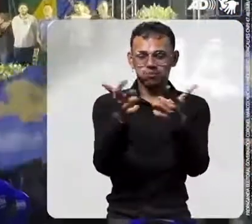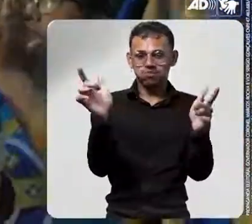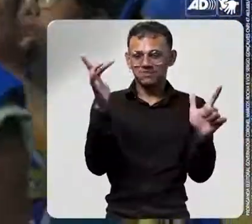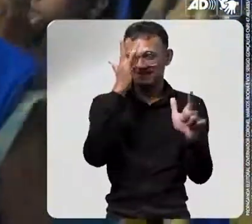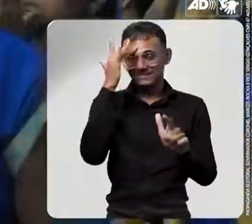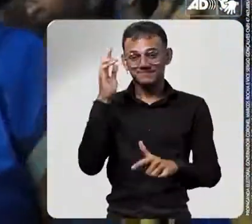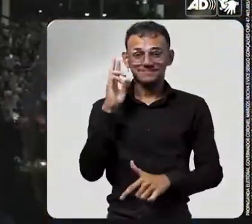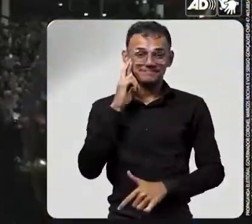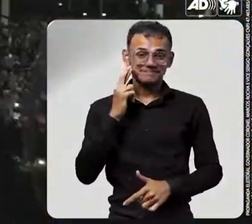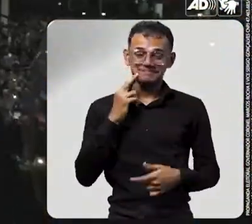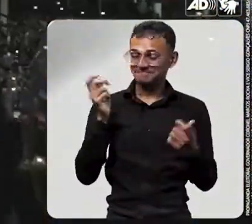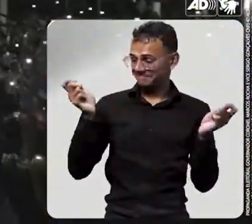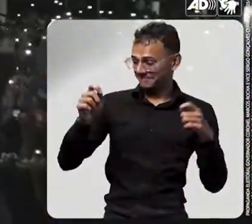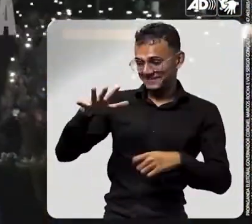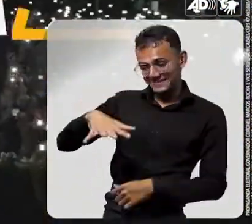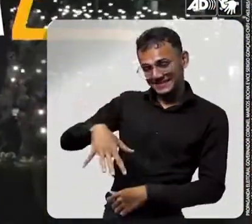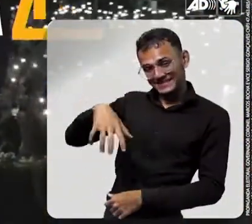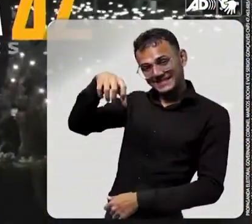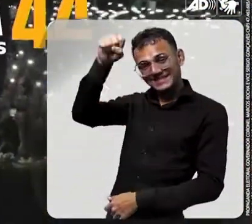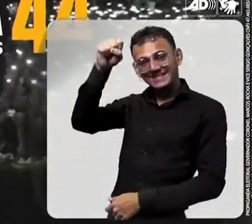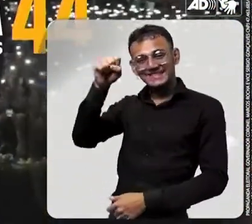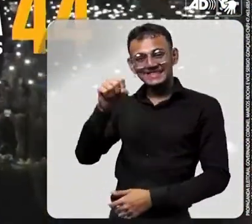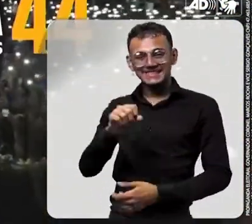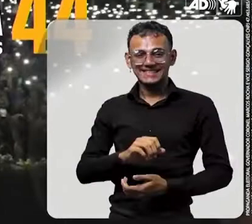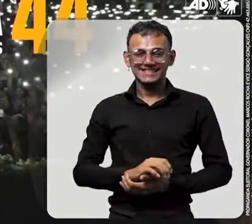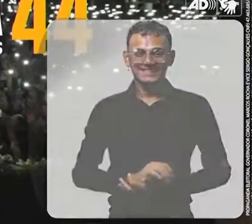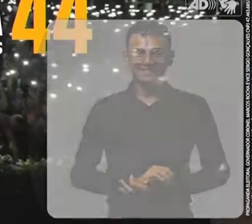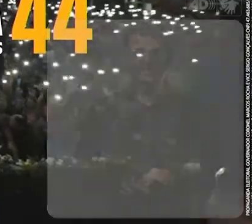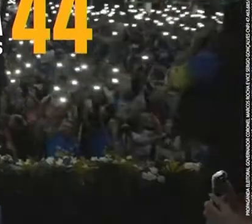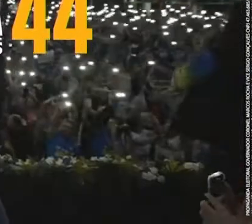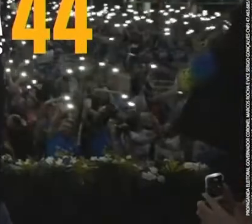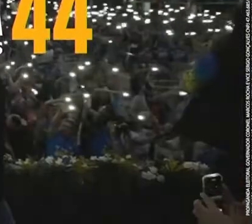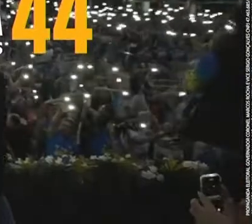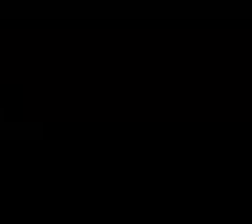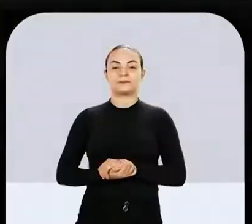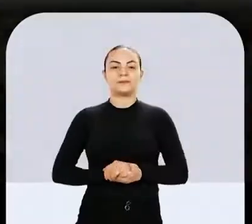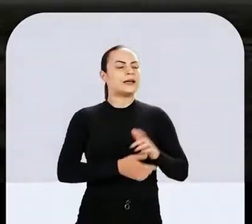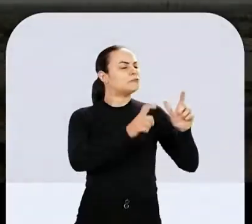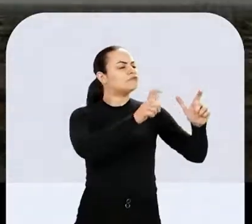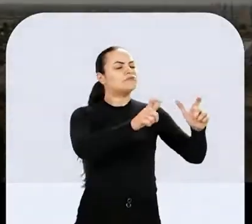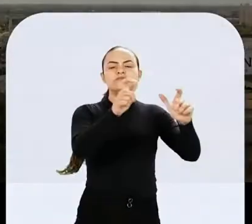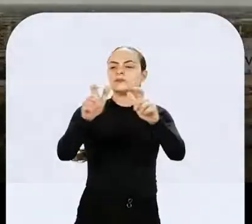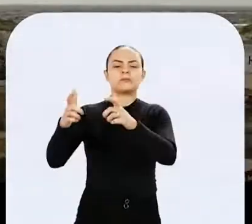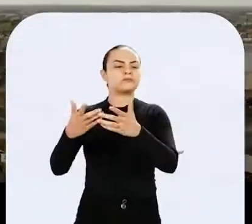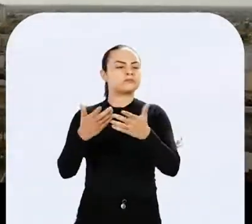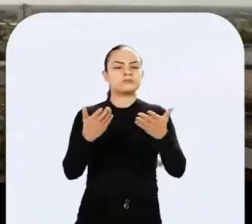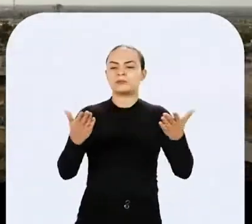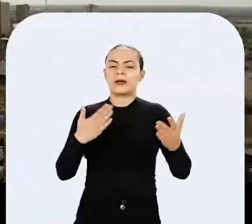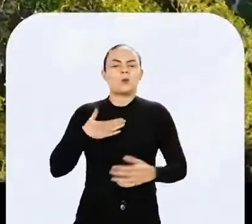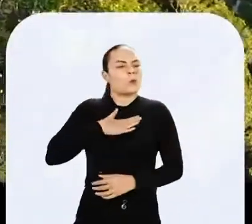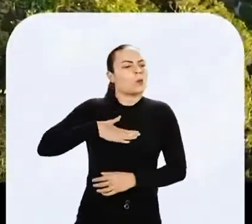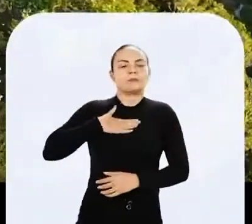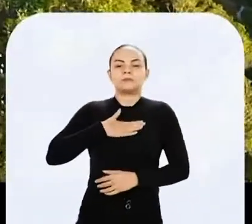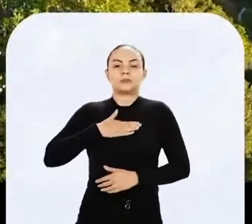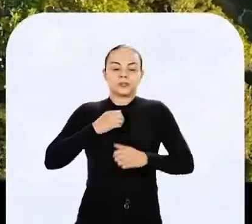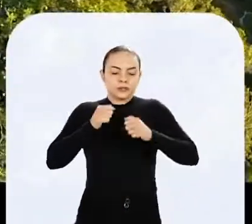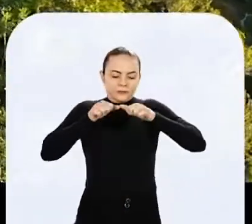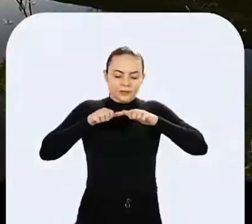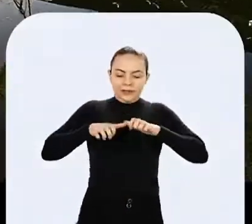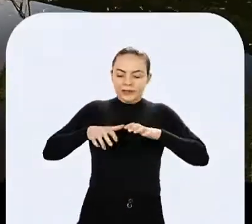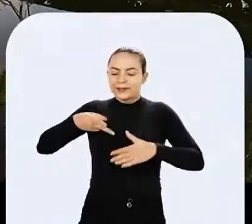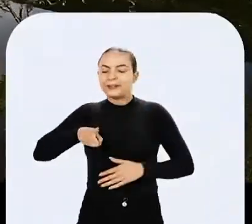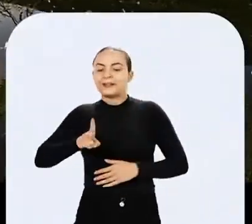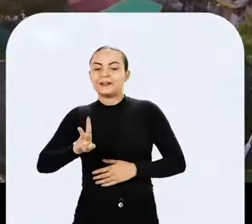a ganhar. Se existe um lugar no mundo onde eu quero